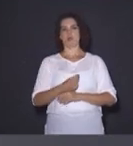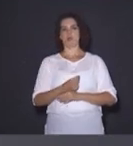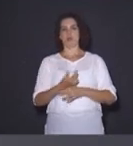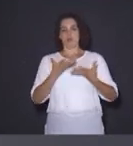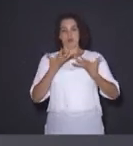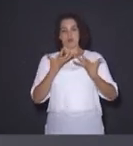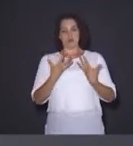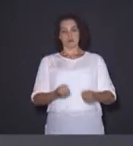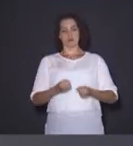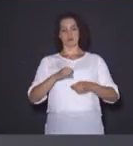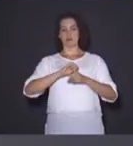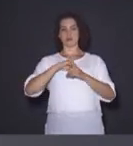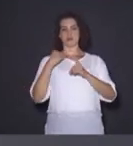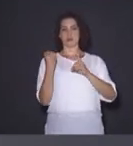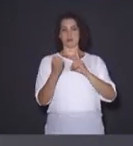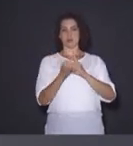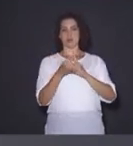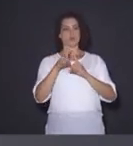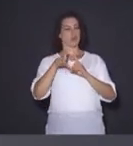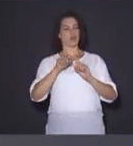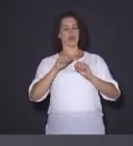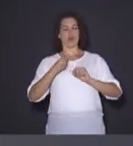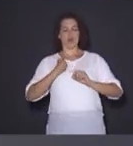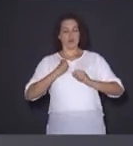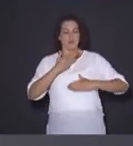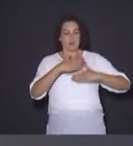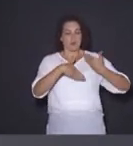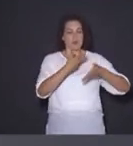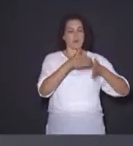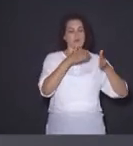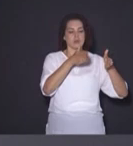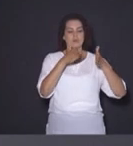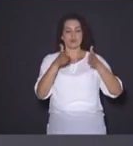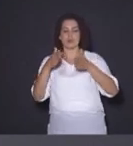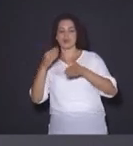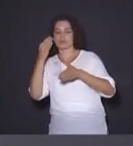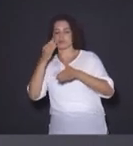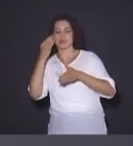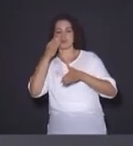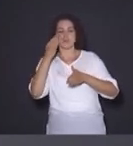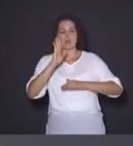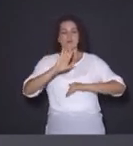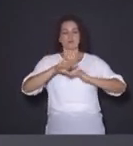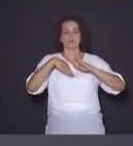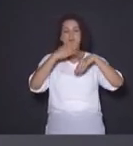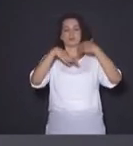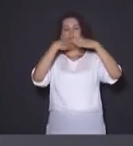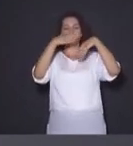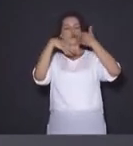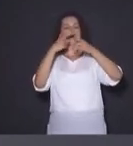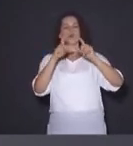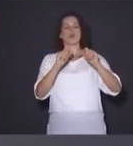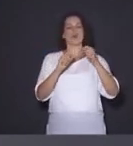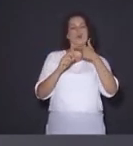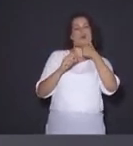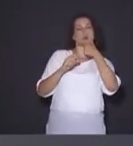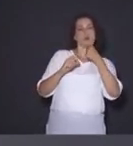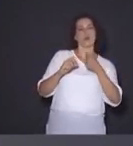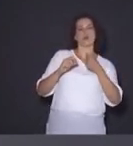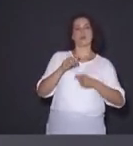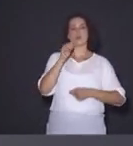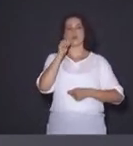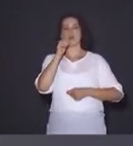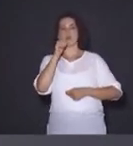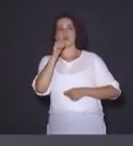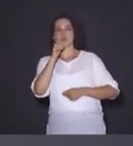é o conjunto da civilização que elaborar esse produto intermediário entre o macho e o castrado que qualifica